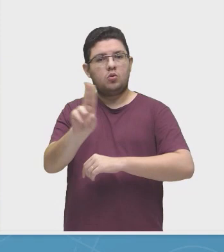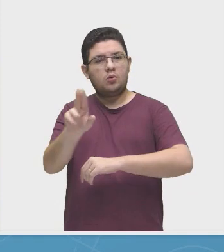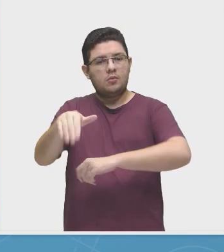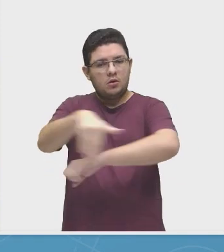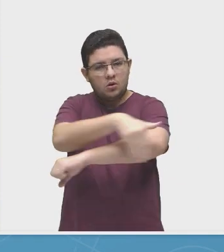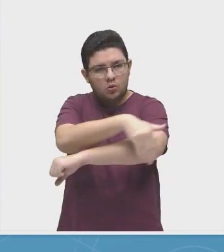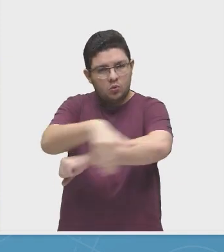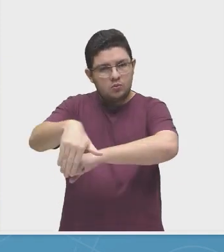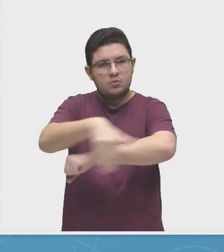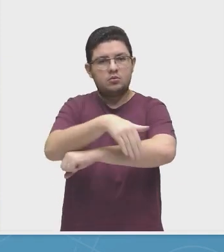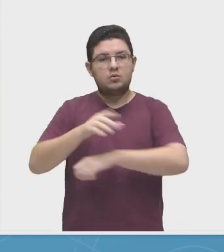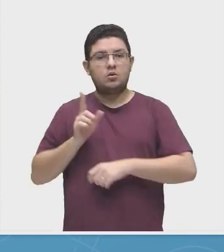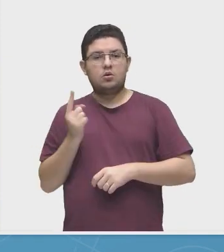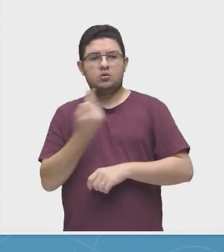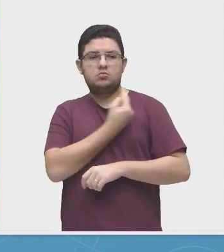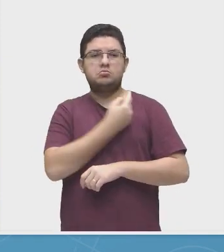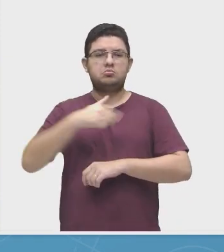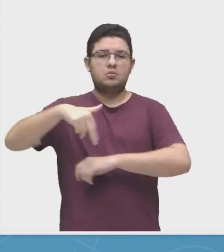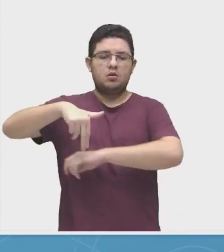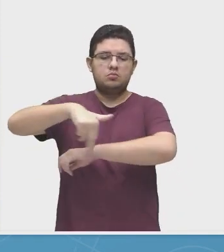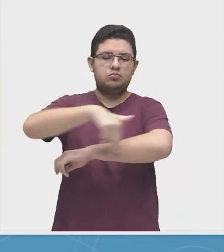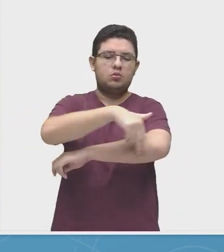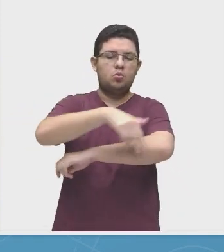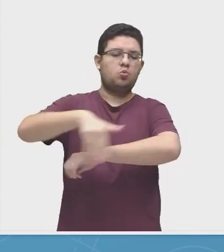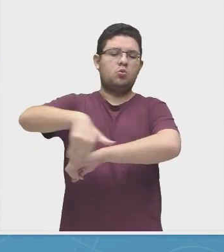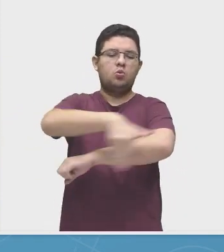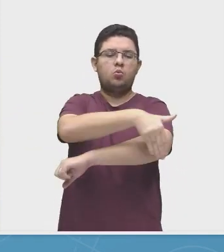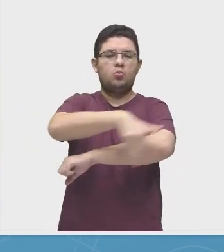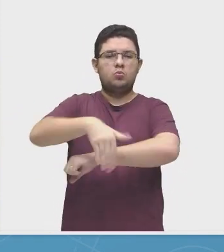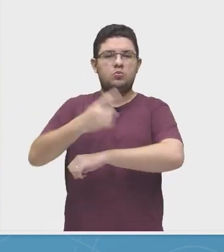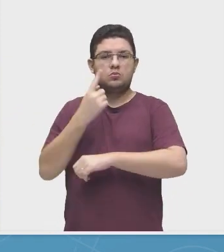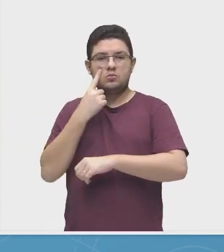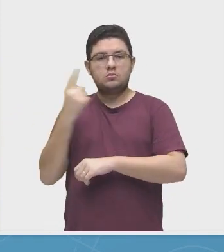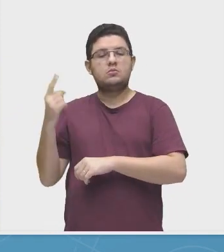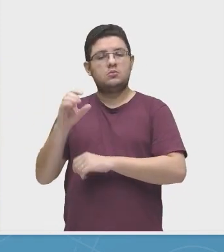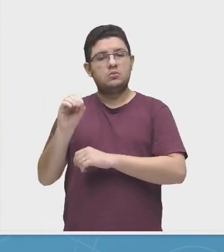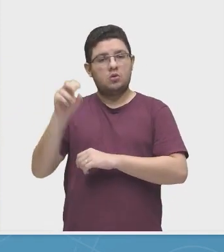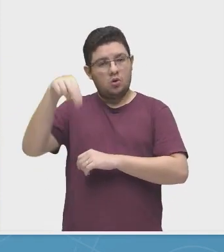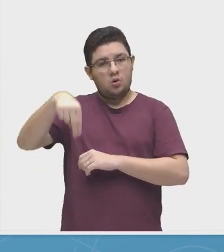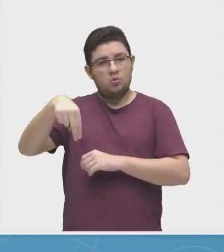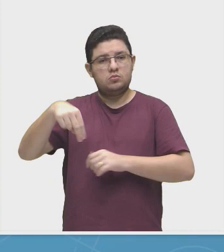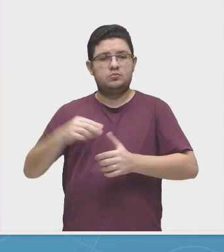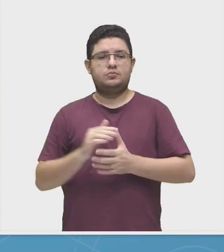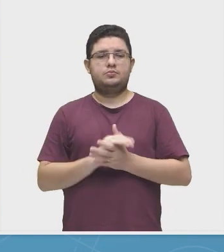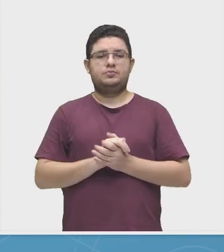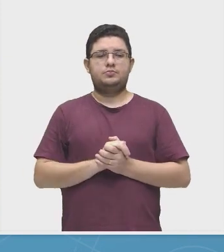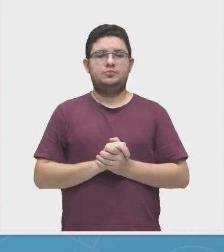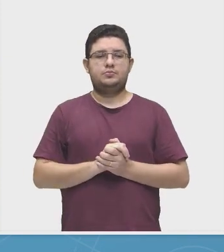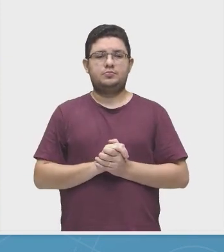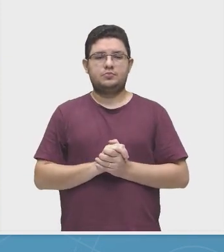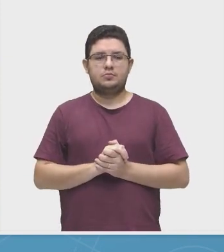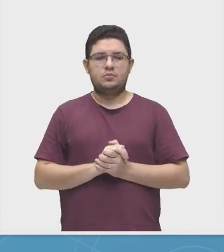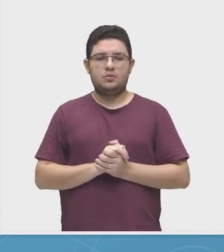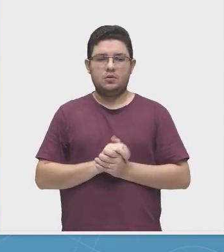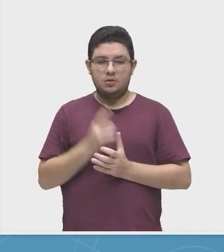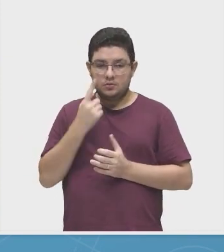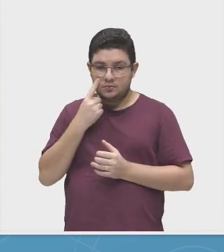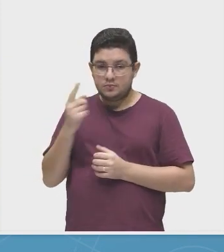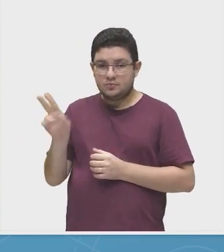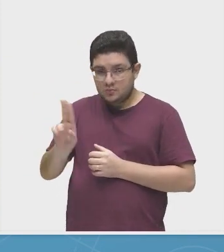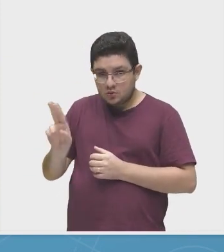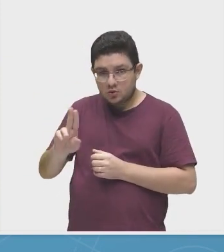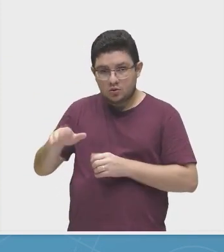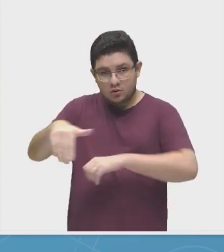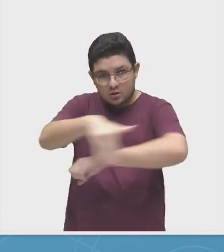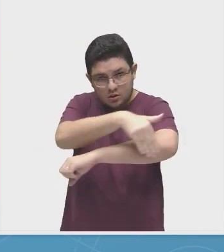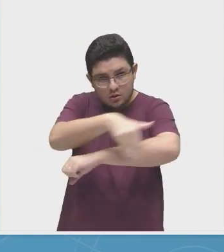na rua Valdomiro Lustosa. Olha só, street então sempre vou utilizar com on Valdomiro Lustosa